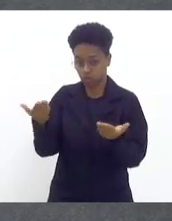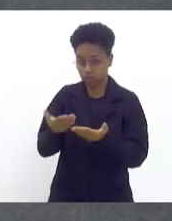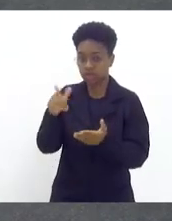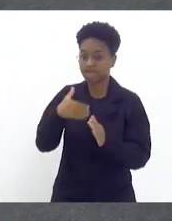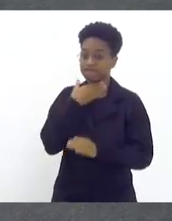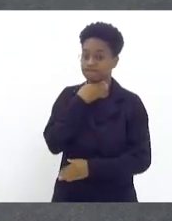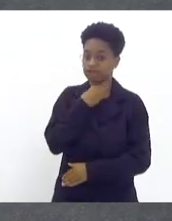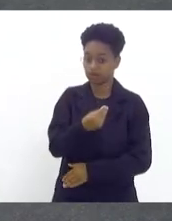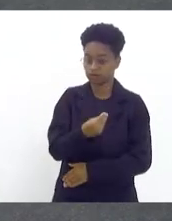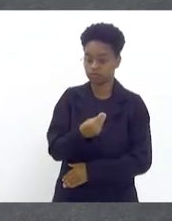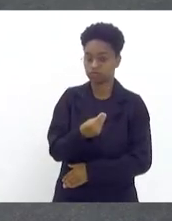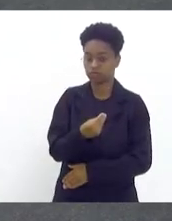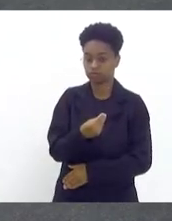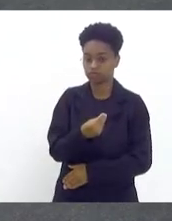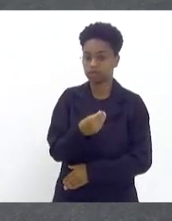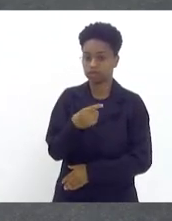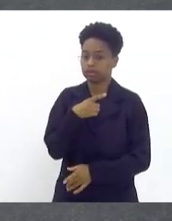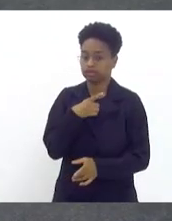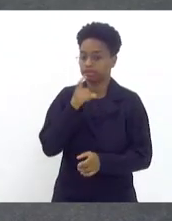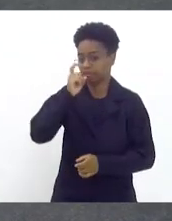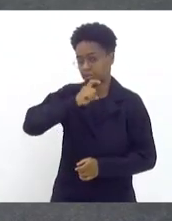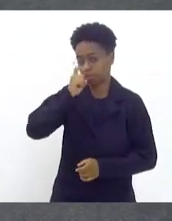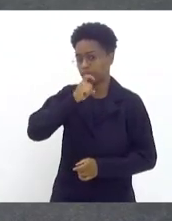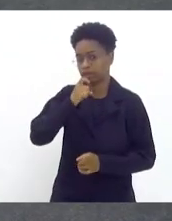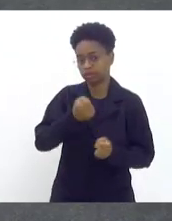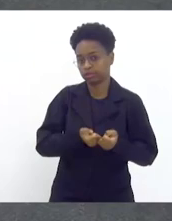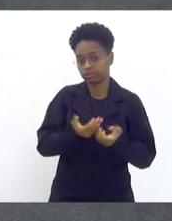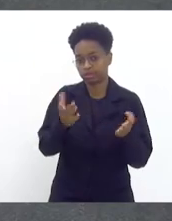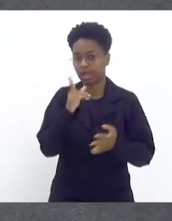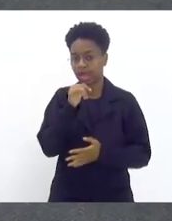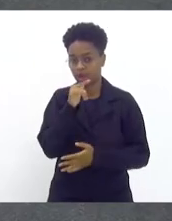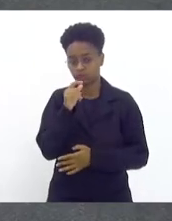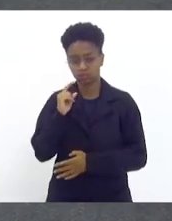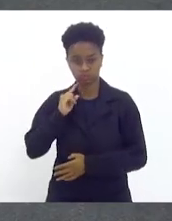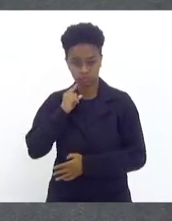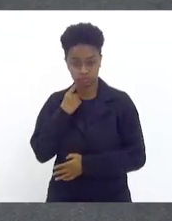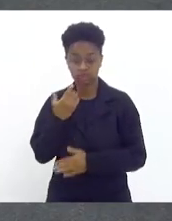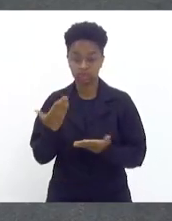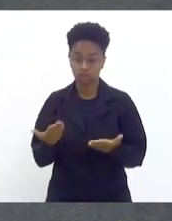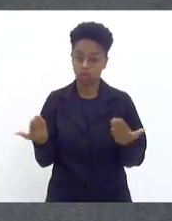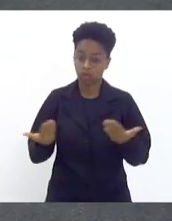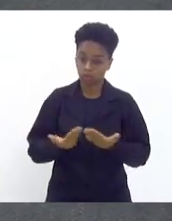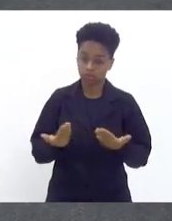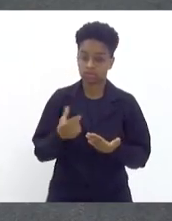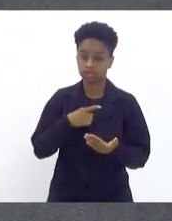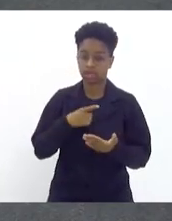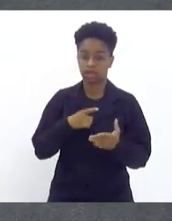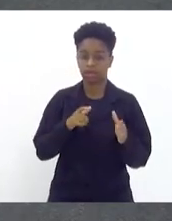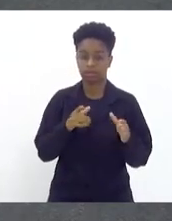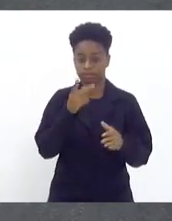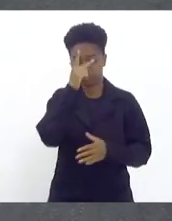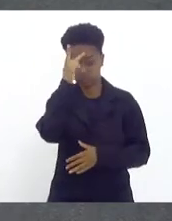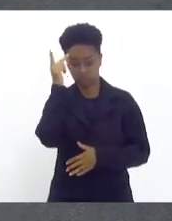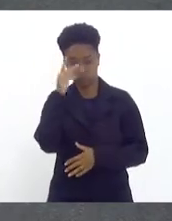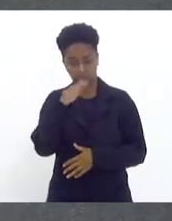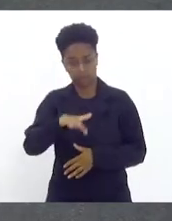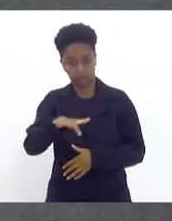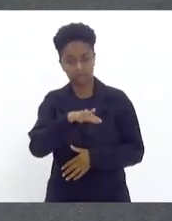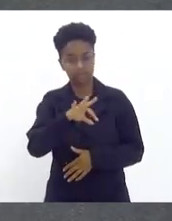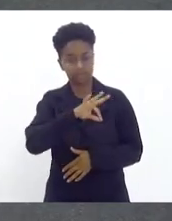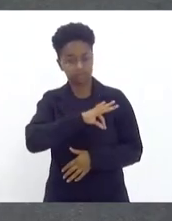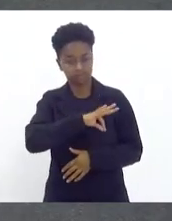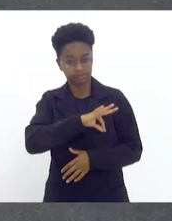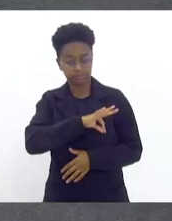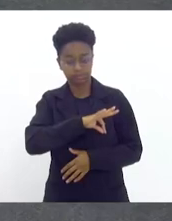falsificada é fraudada e a audiência hoje com a presença de representantes da delegacia do consumidor da secretaria